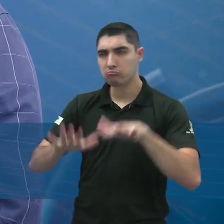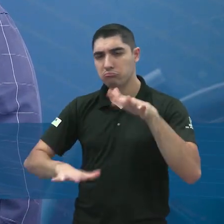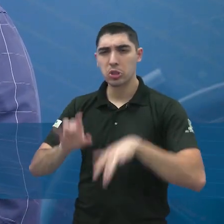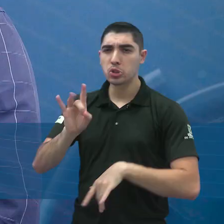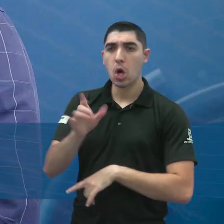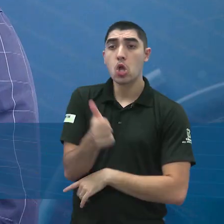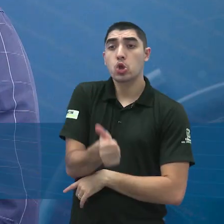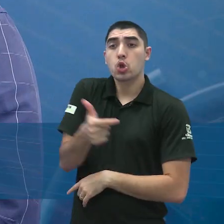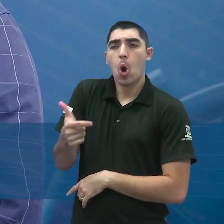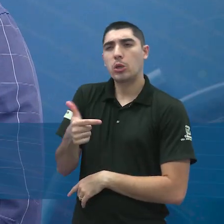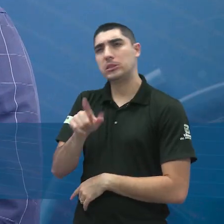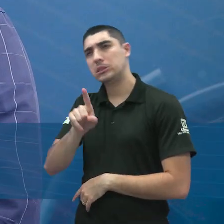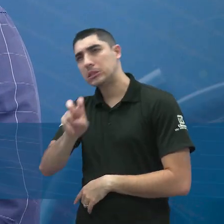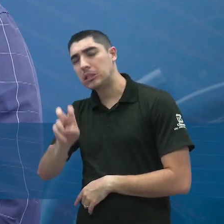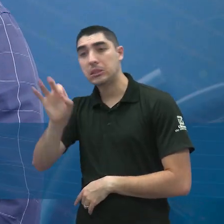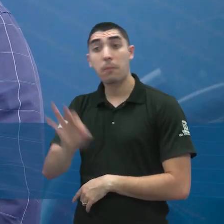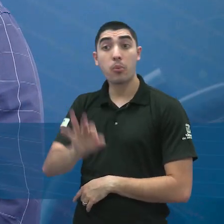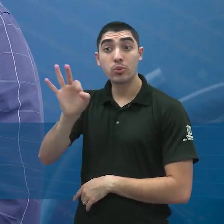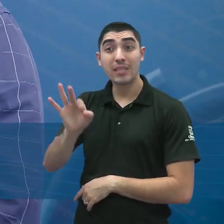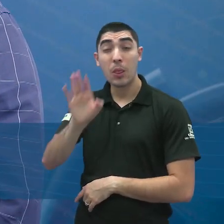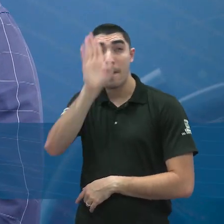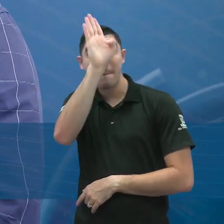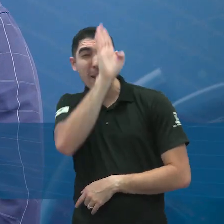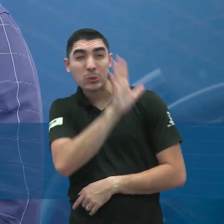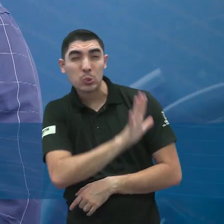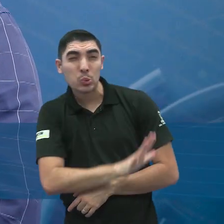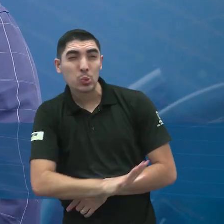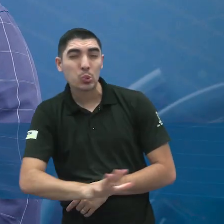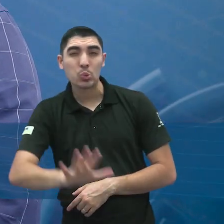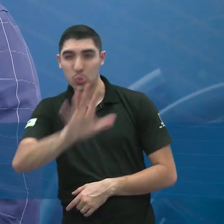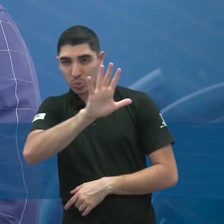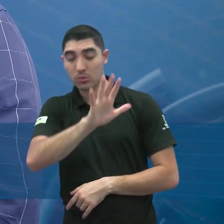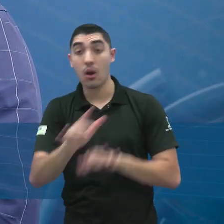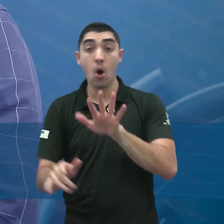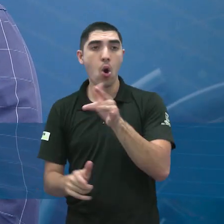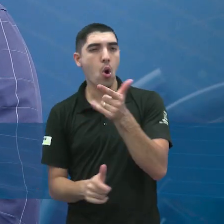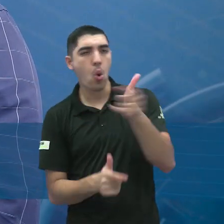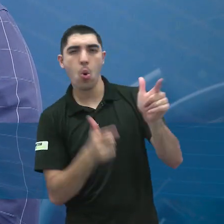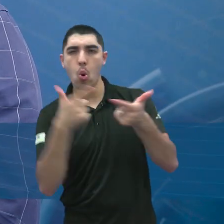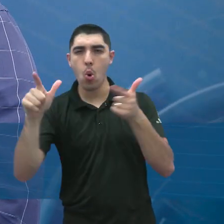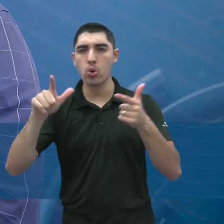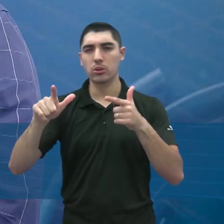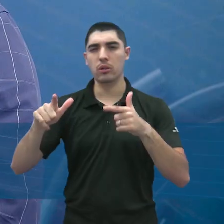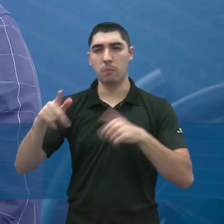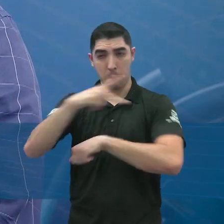de 12% a 15% de todo o varejo do Brasil. Se a gente olhar para mercados mais